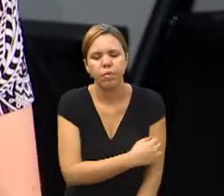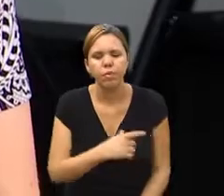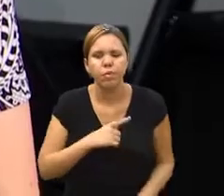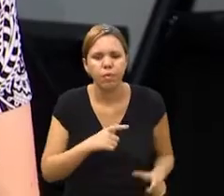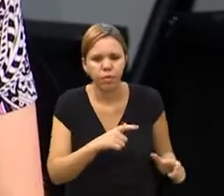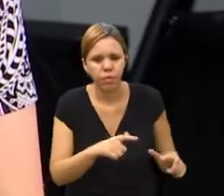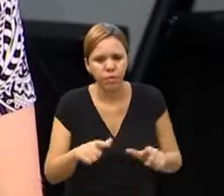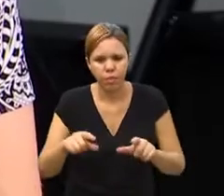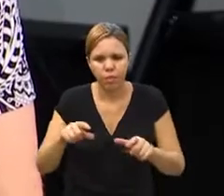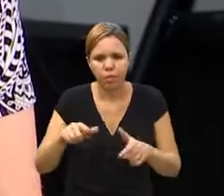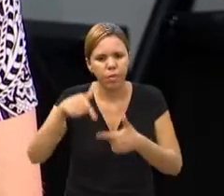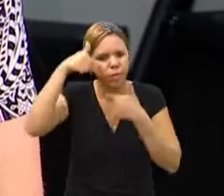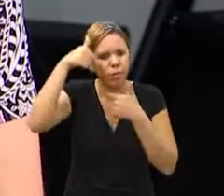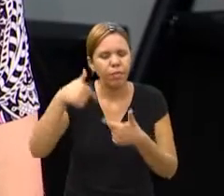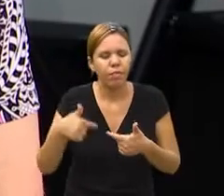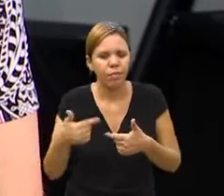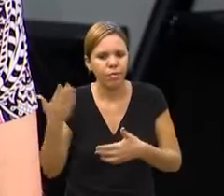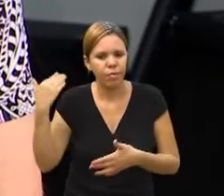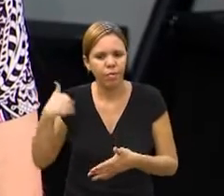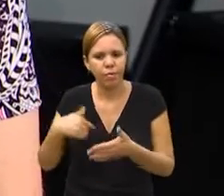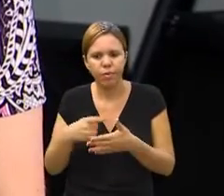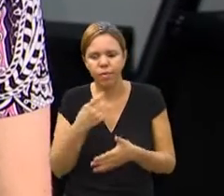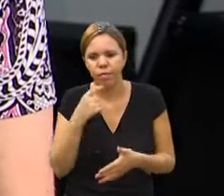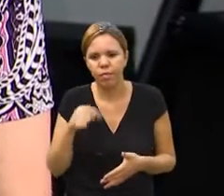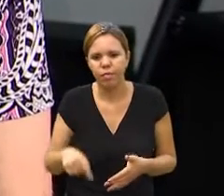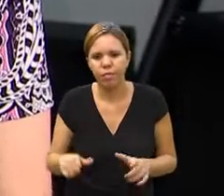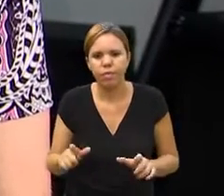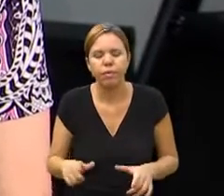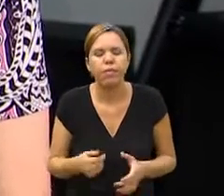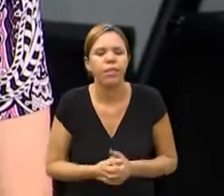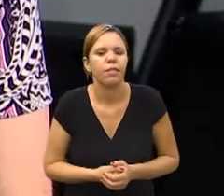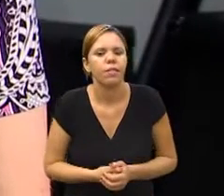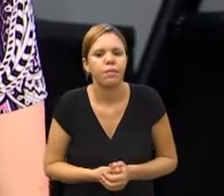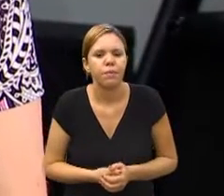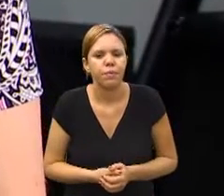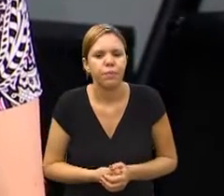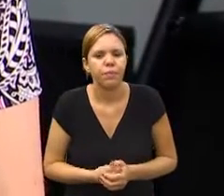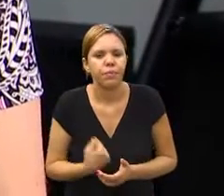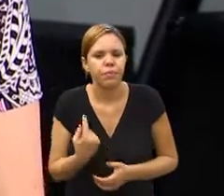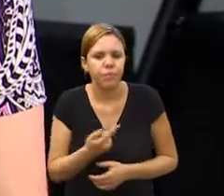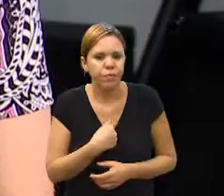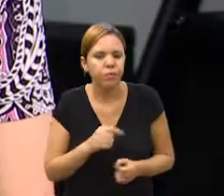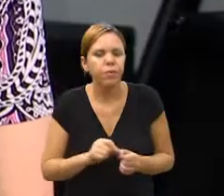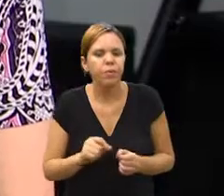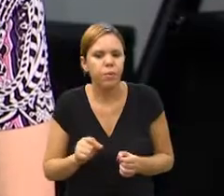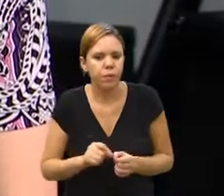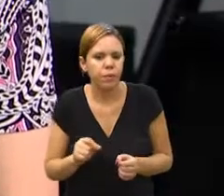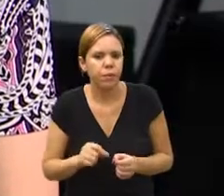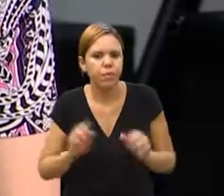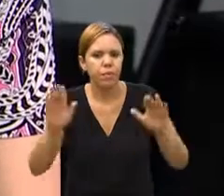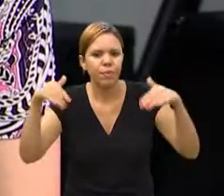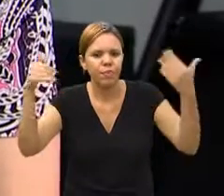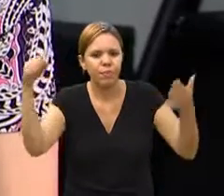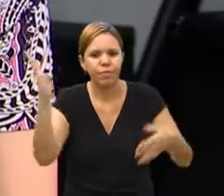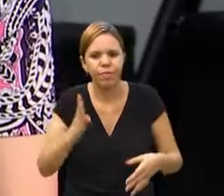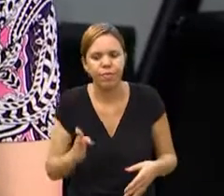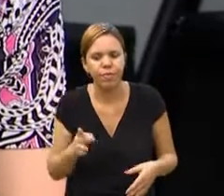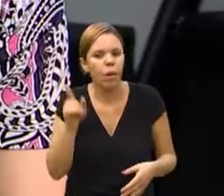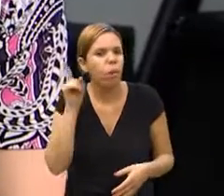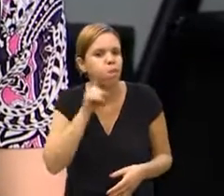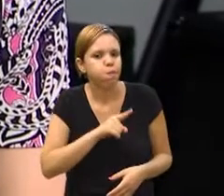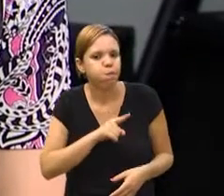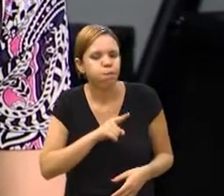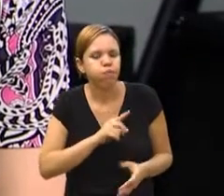nesse estúdio, né? Que é um dos estúdios mais antigos aqui de Campinas. E o In a Minute a gente inclusive fez uma turnê fora do Brasil, a gente foi para os Estados Unidos,